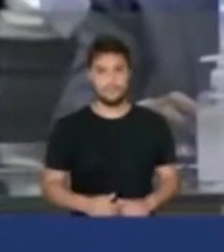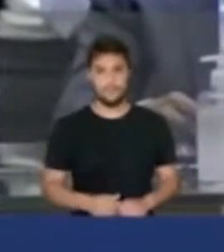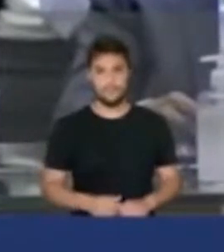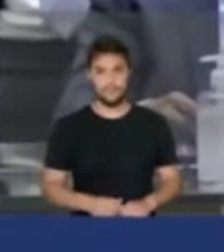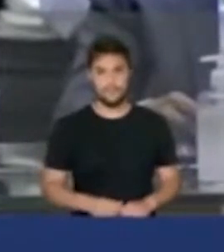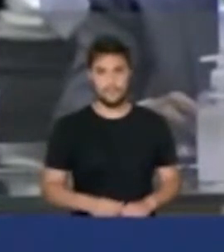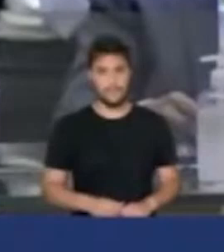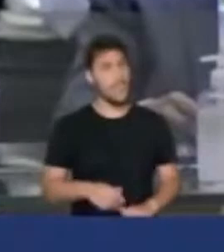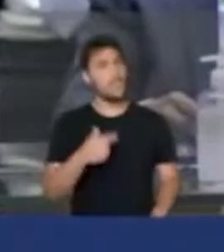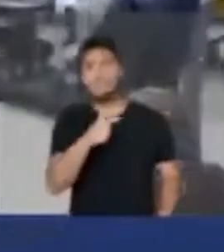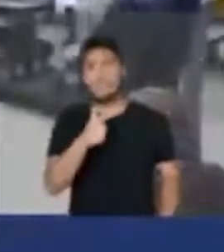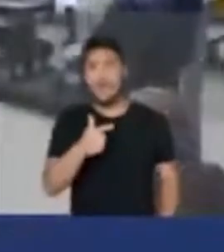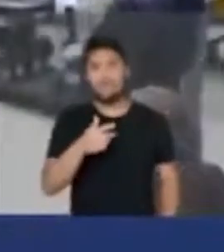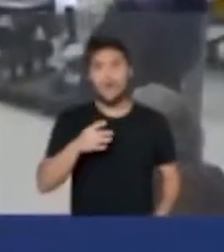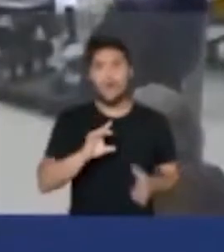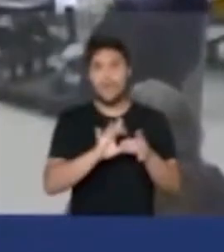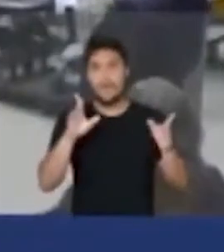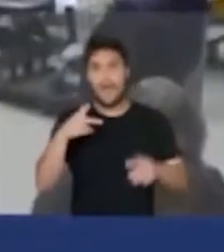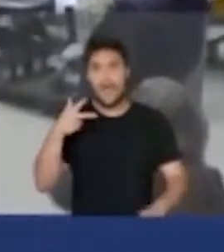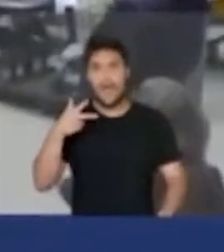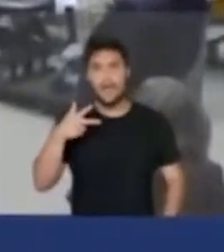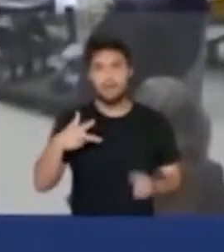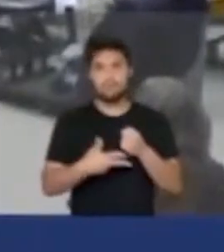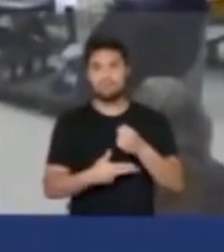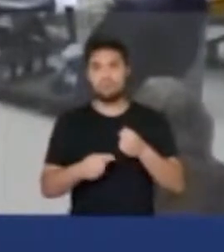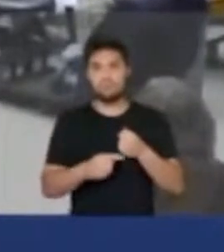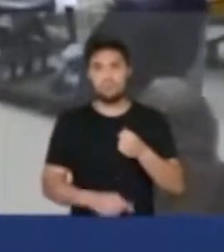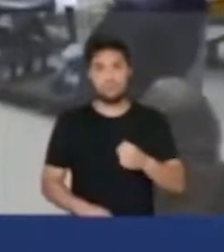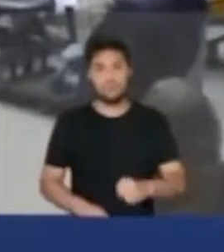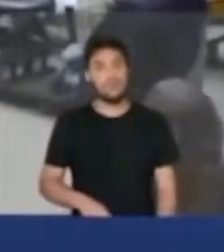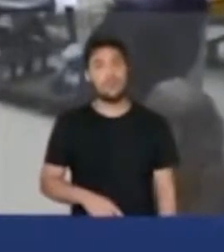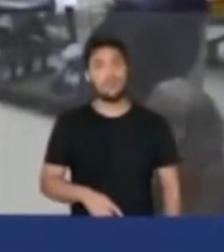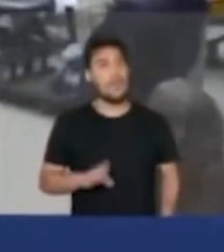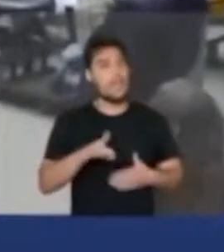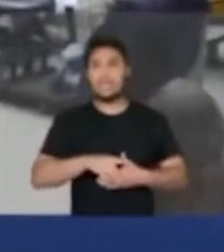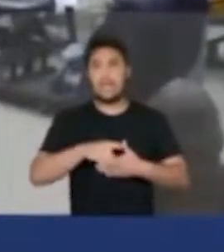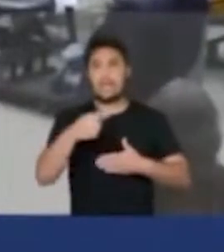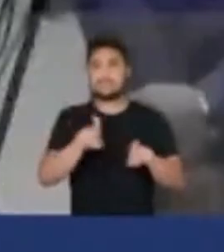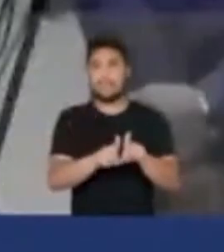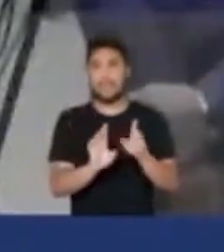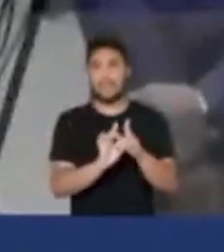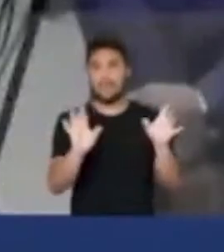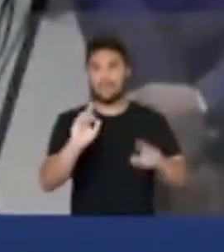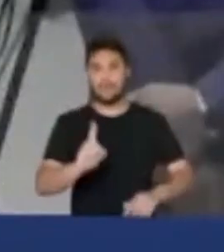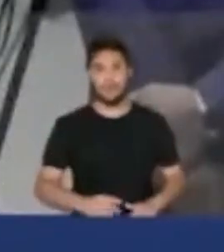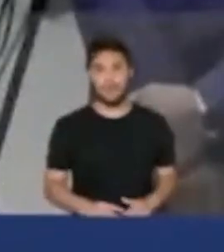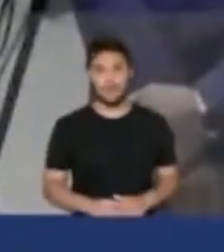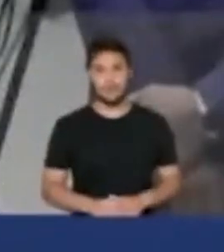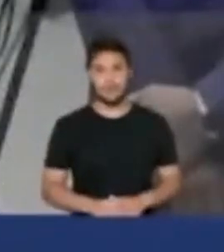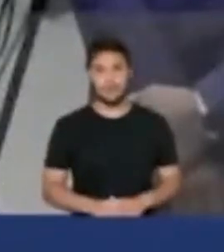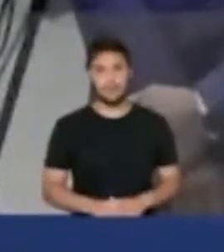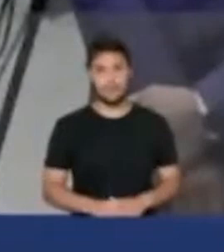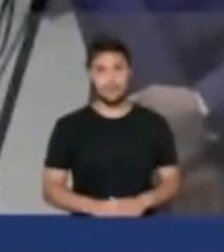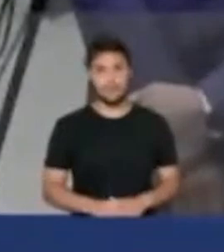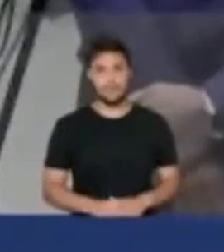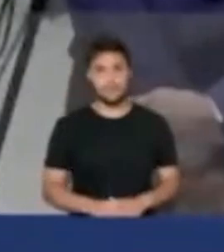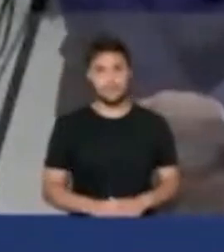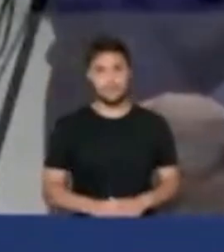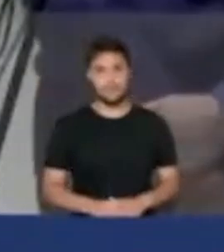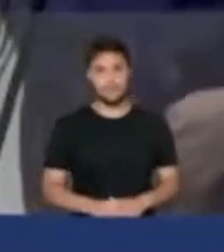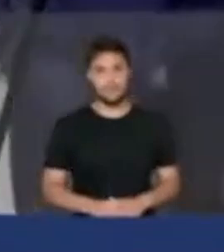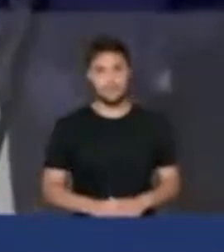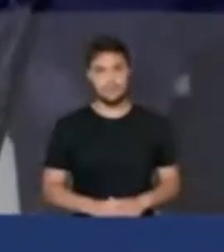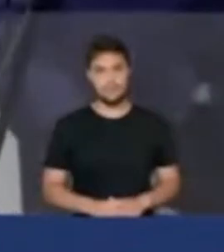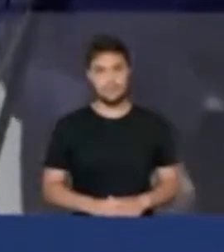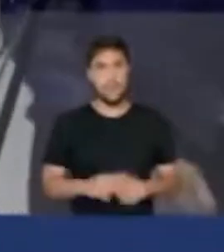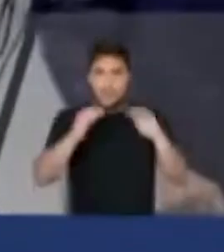Não tem a palavra, não tem a palavra. Não tem nem pela liderança. Como fala o novo, o senhor presidente. Não tem respeito a